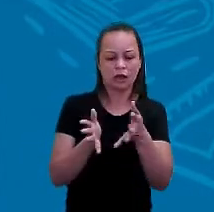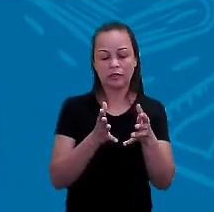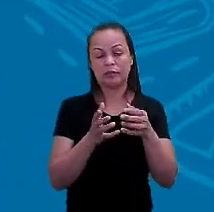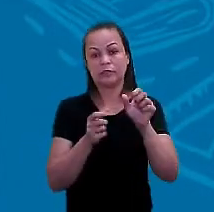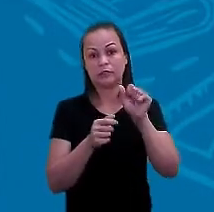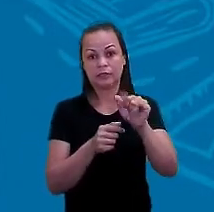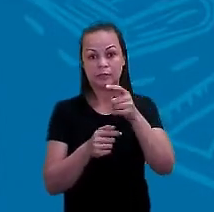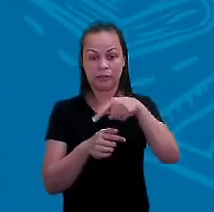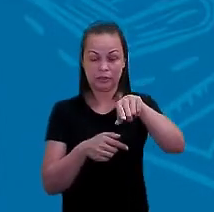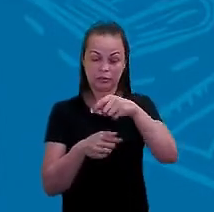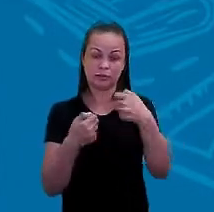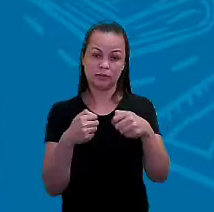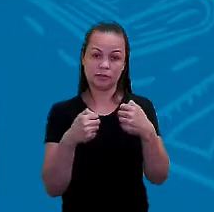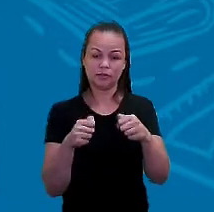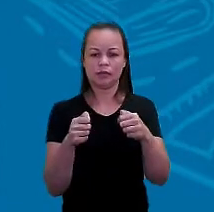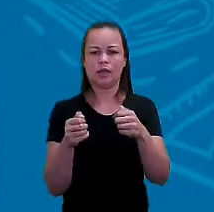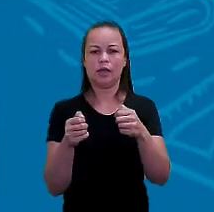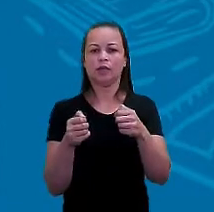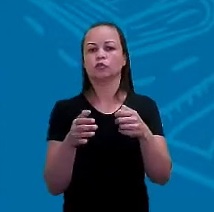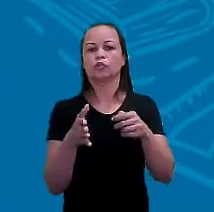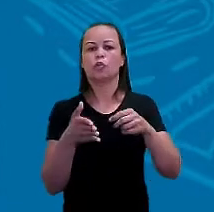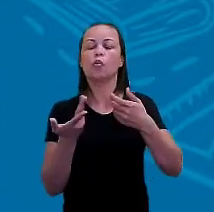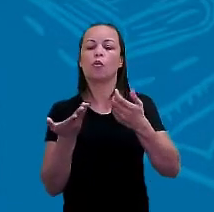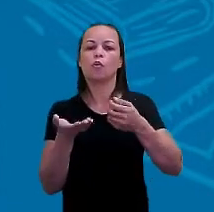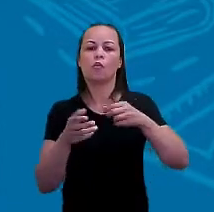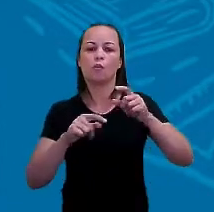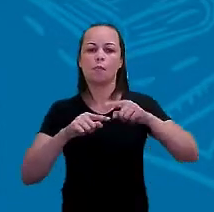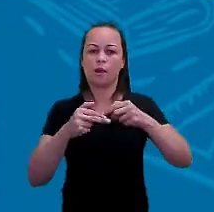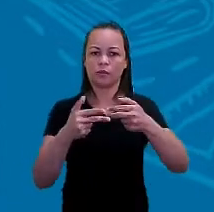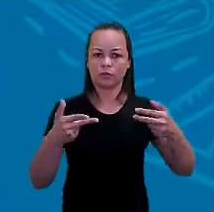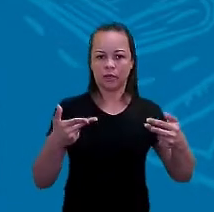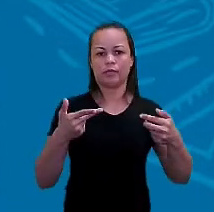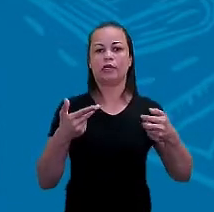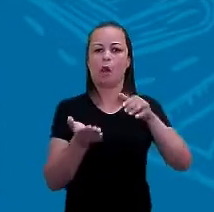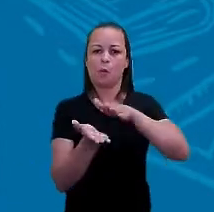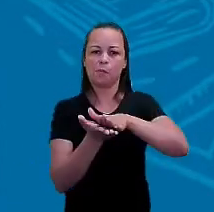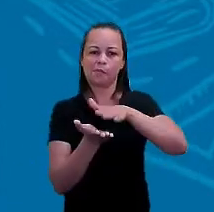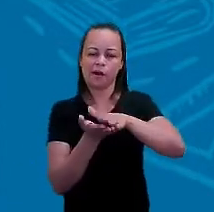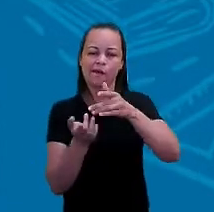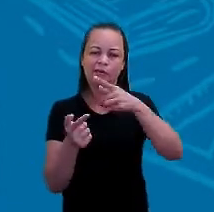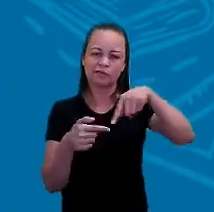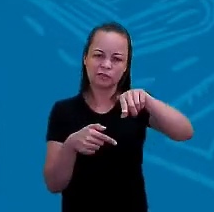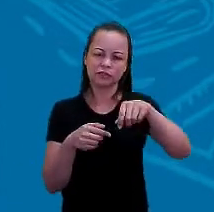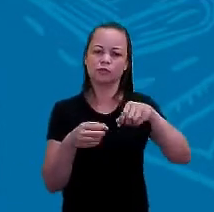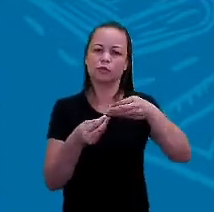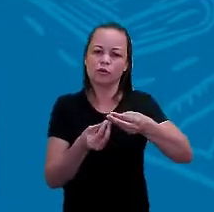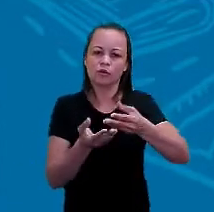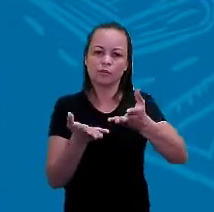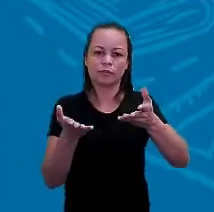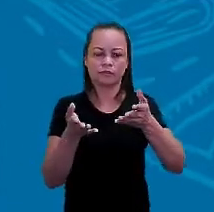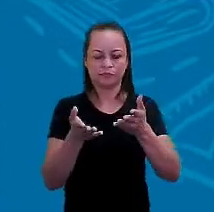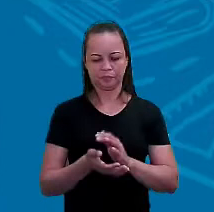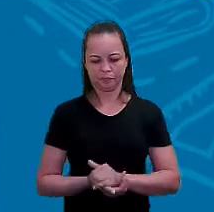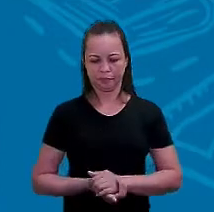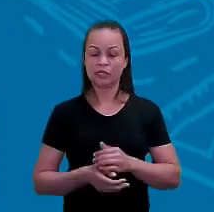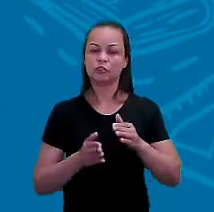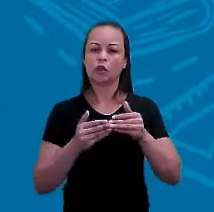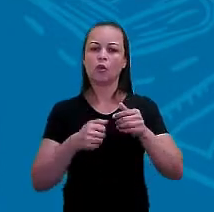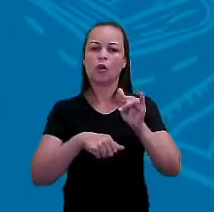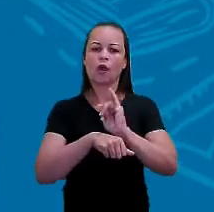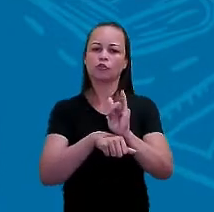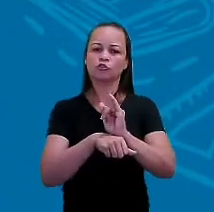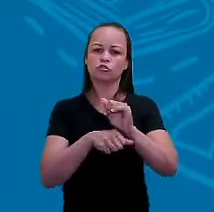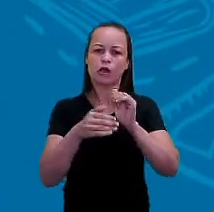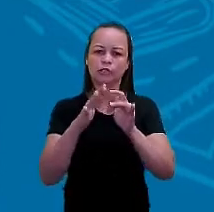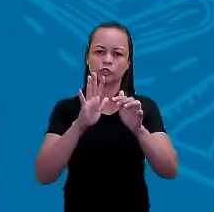material impresso, coloca lá no chat que eu disponibilizo o material para vocês. That's okay? So, let's continue. Bem,